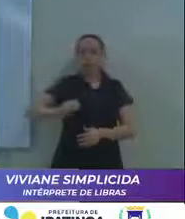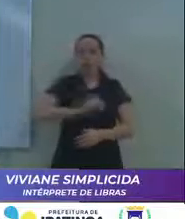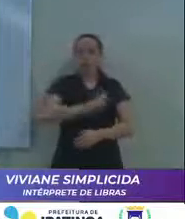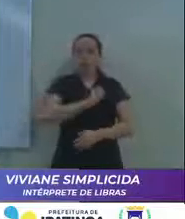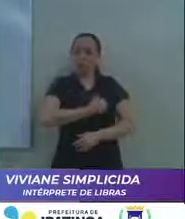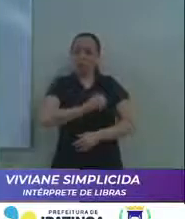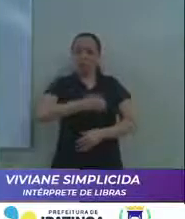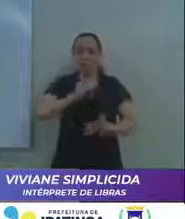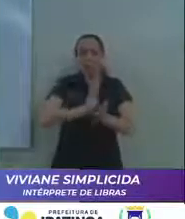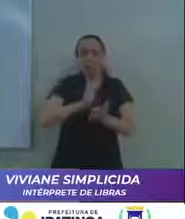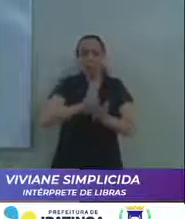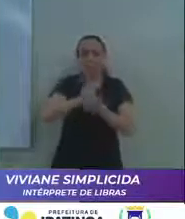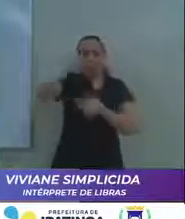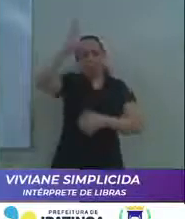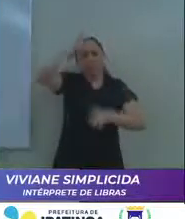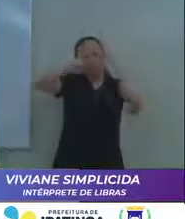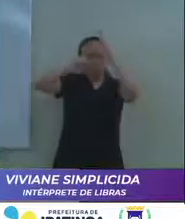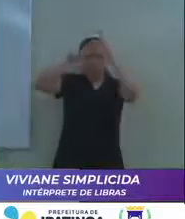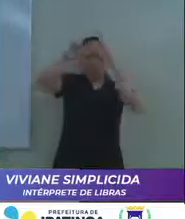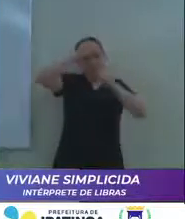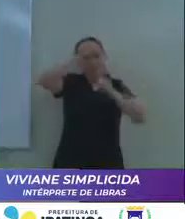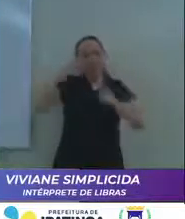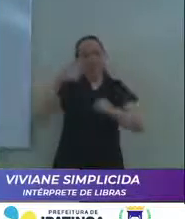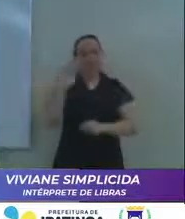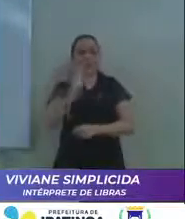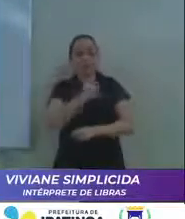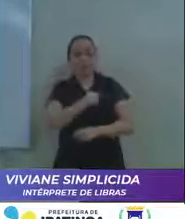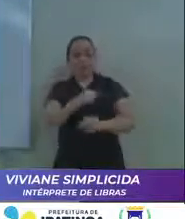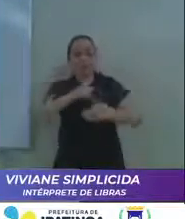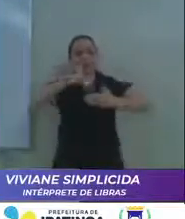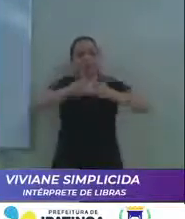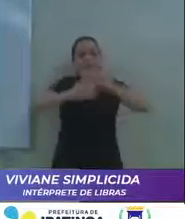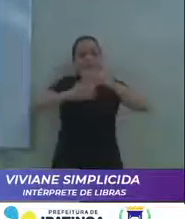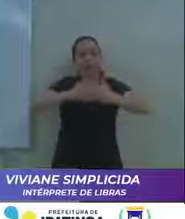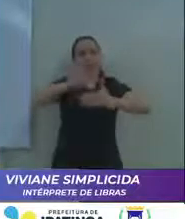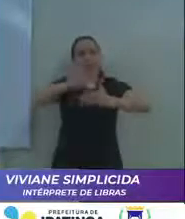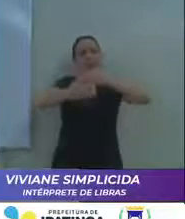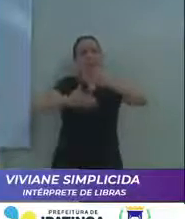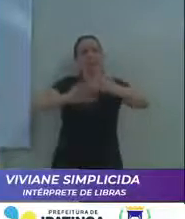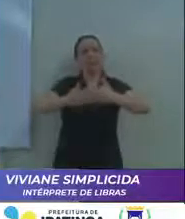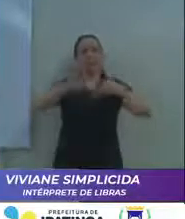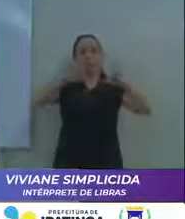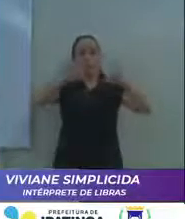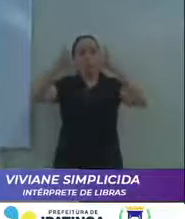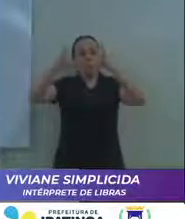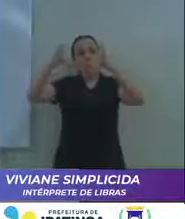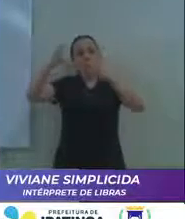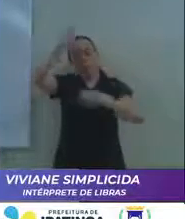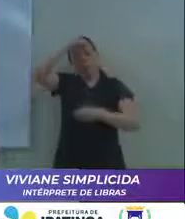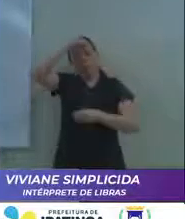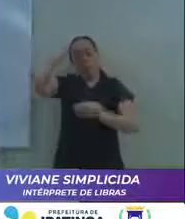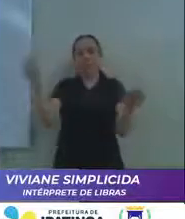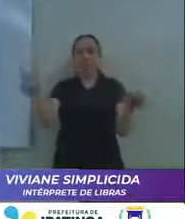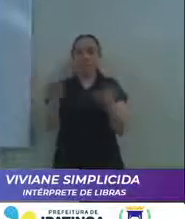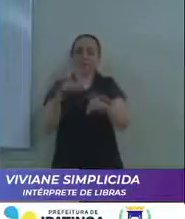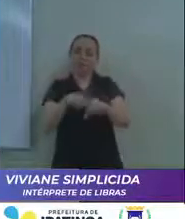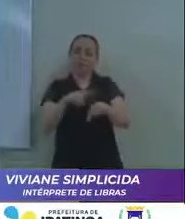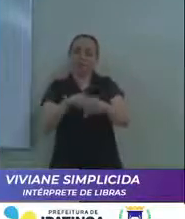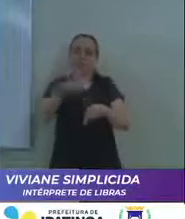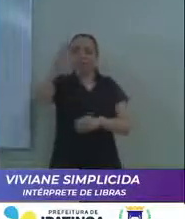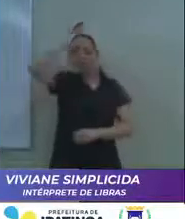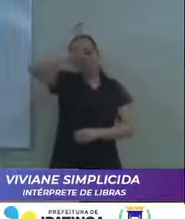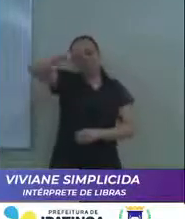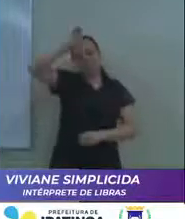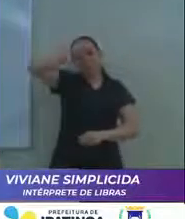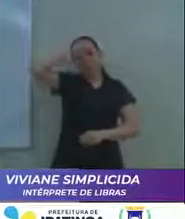eterno aprendizado. E esse aprendizado se renova a cada instante. E este momento agora é um